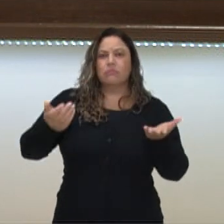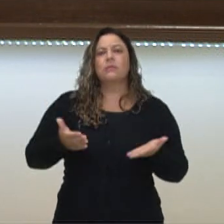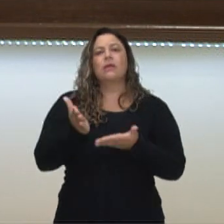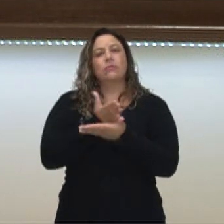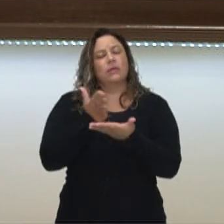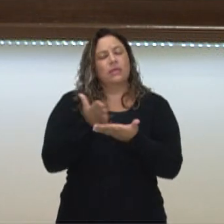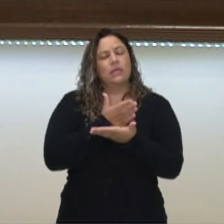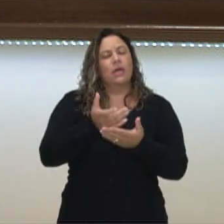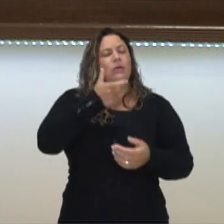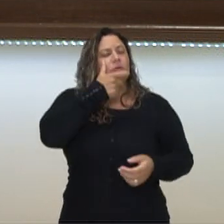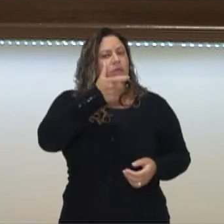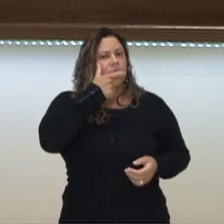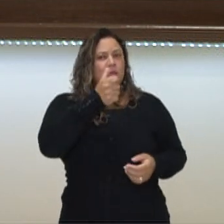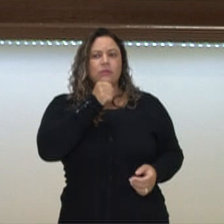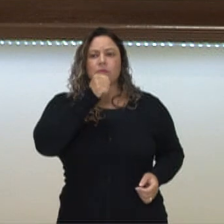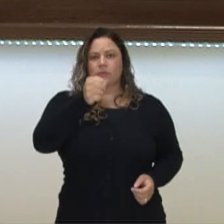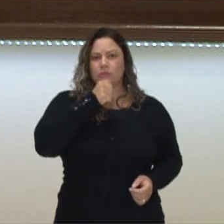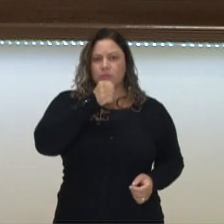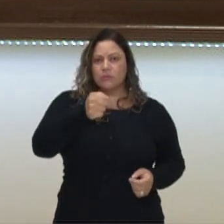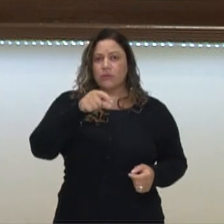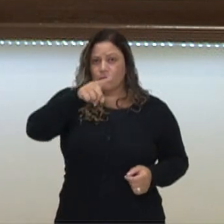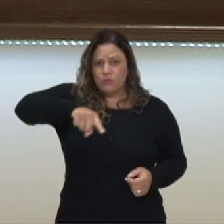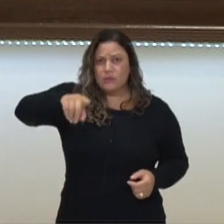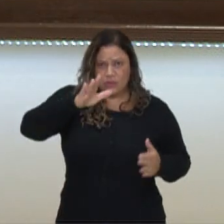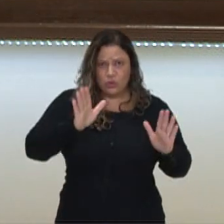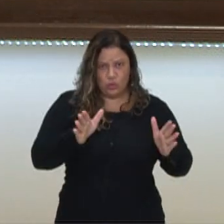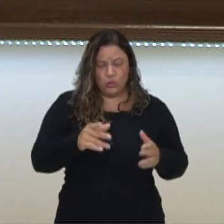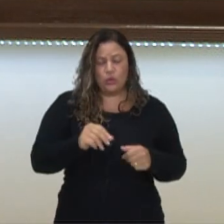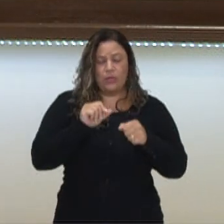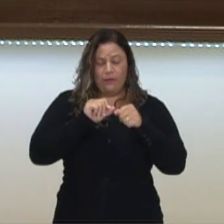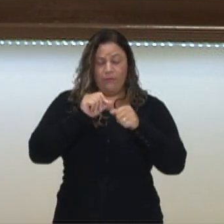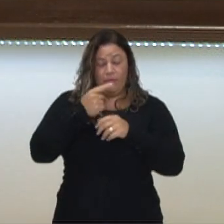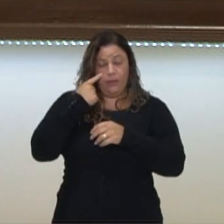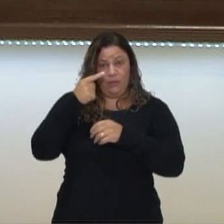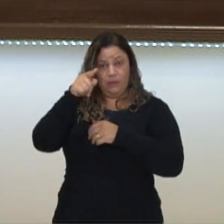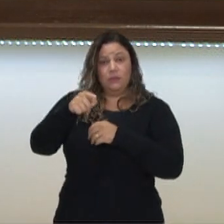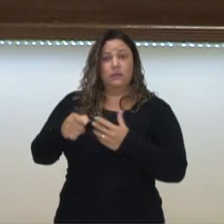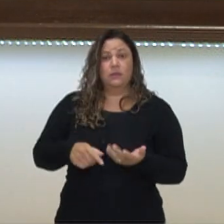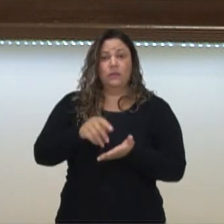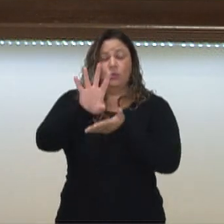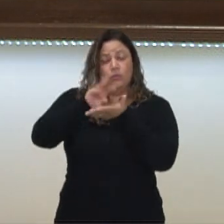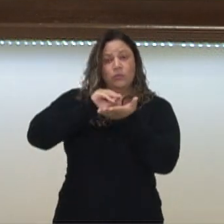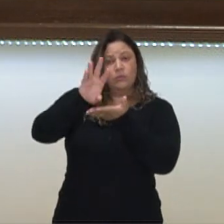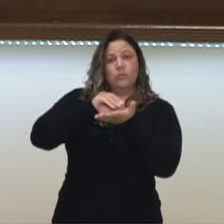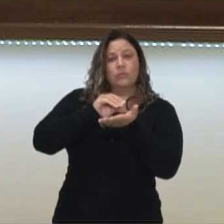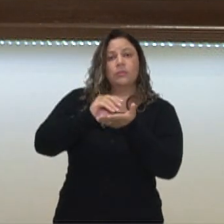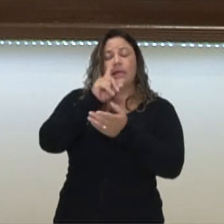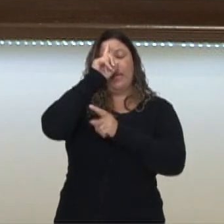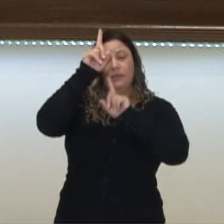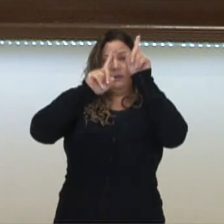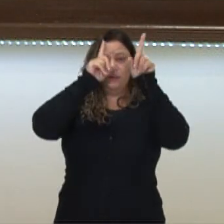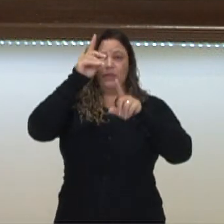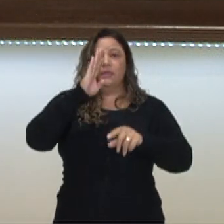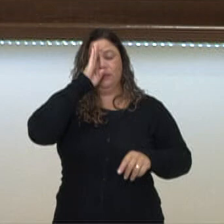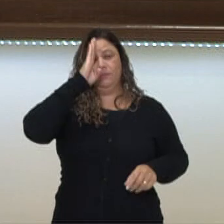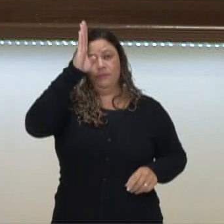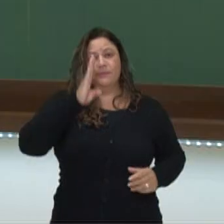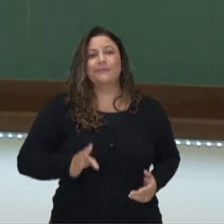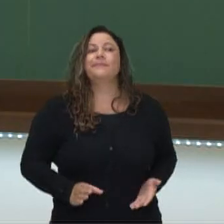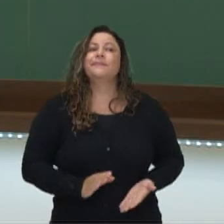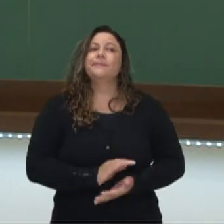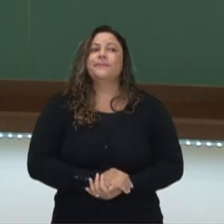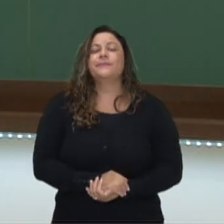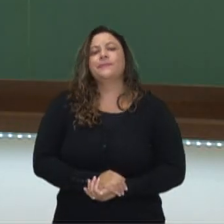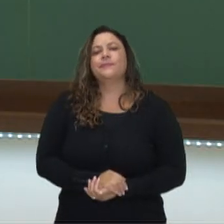quando você está assistindo uma entrevista, você já fez isso, de anotar as ideias-chave? Bom, vamos lá então.